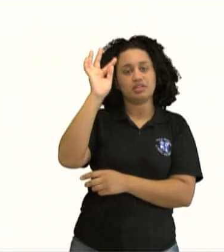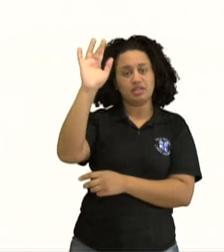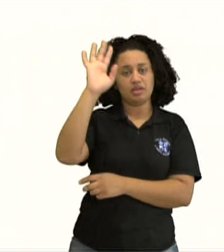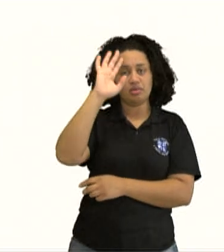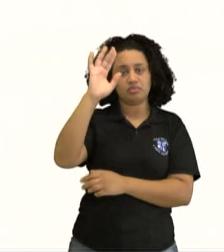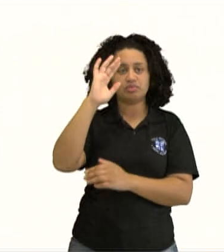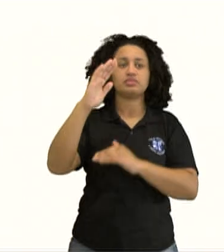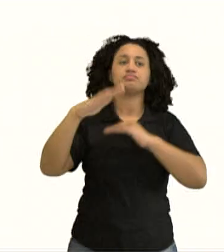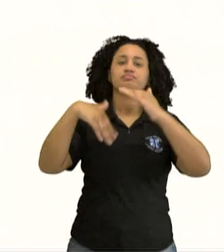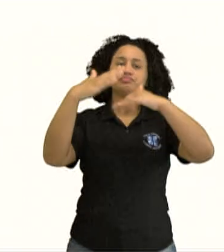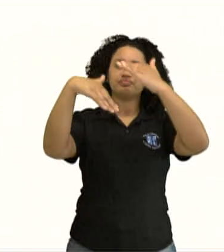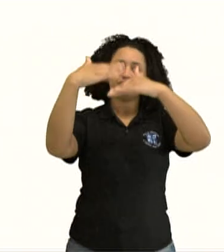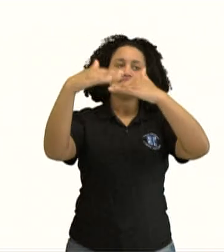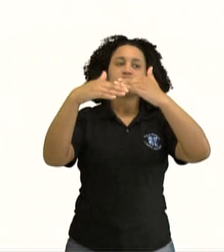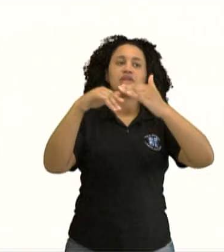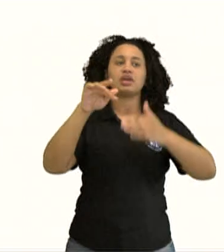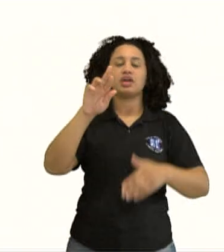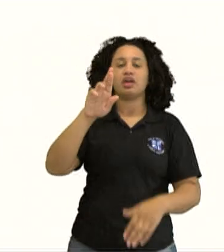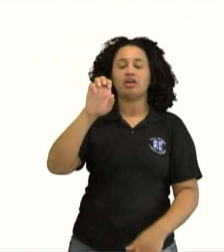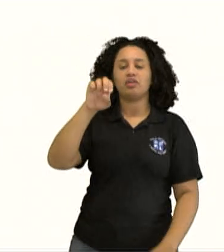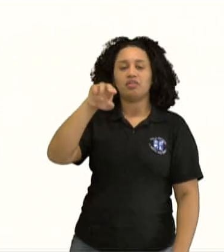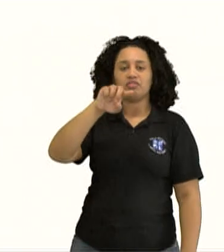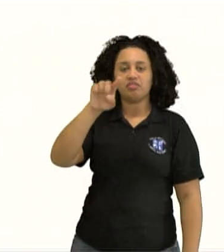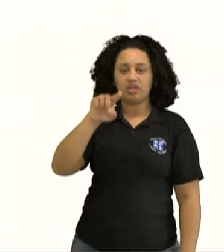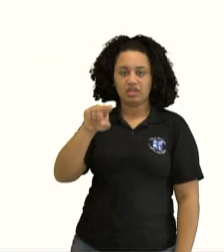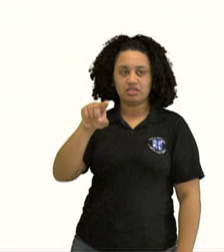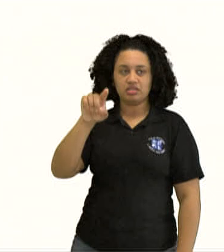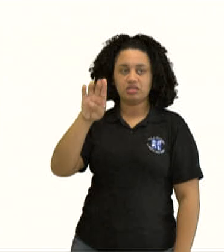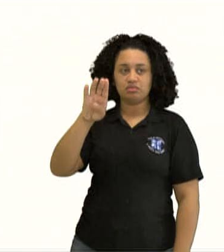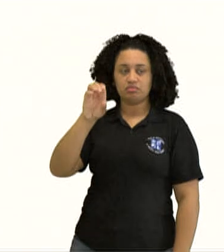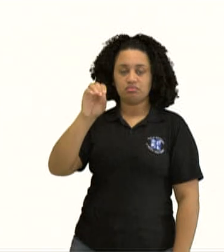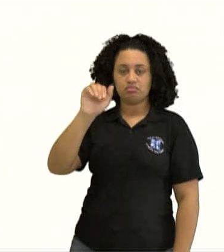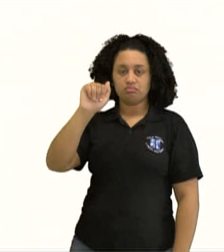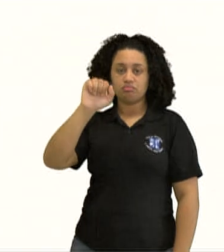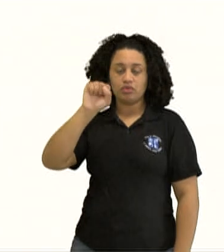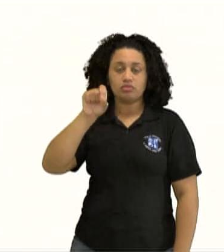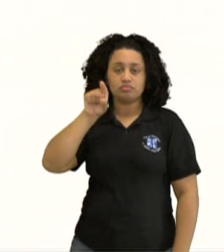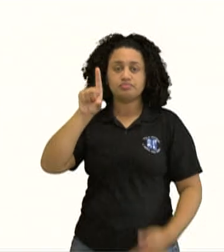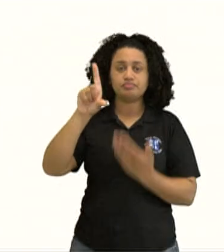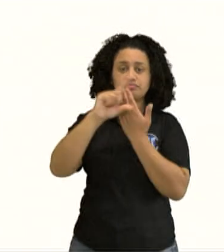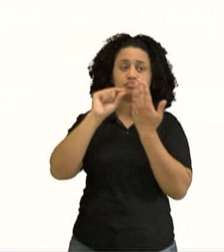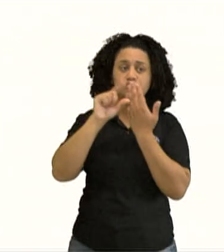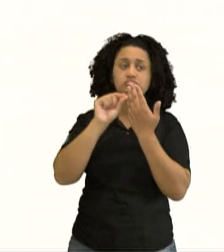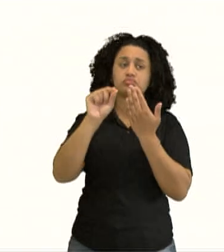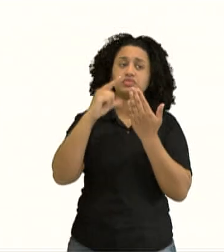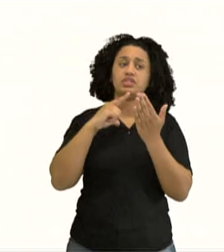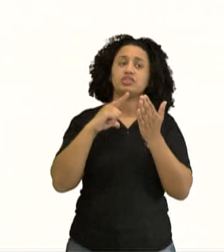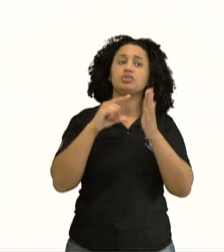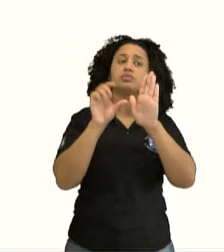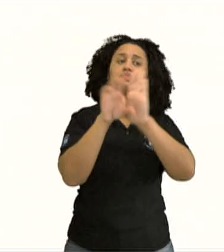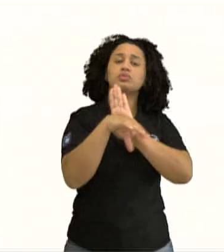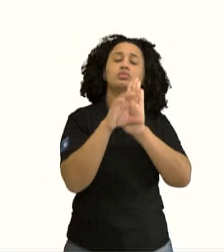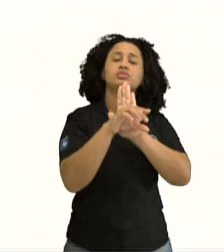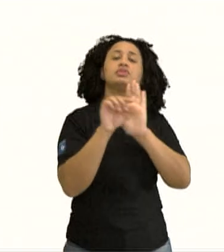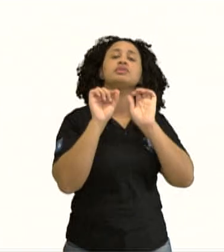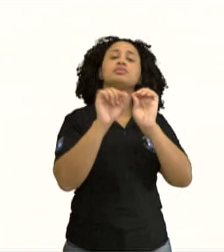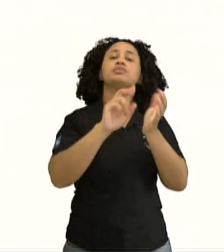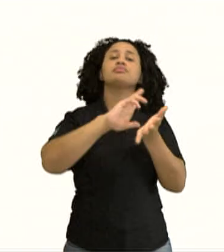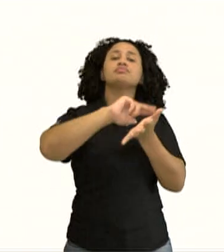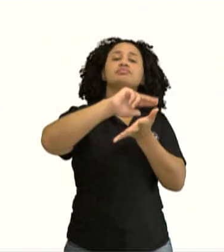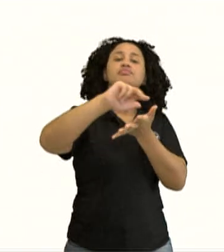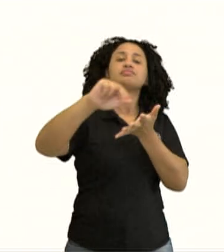por Franz Boas. O autor foi um dos principais expoentes do conceito de